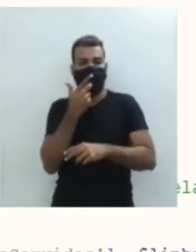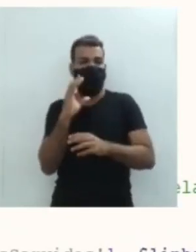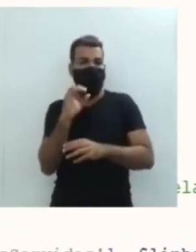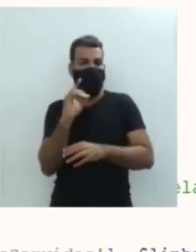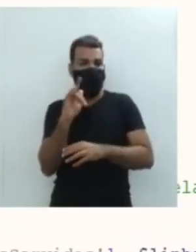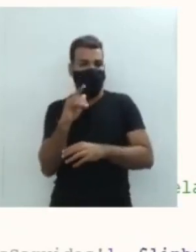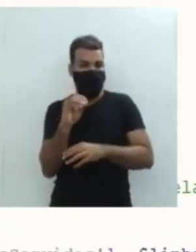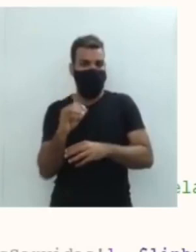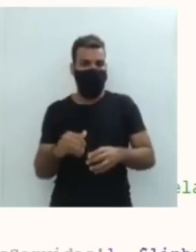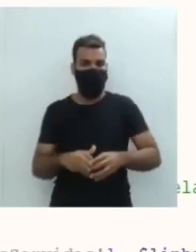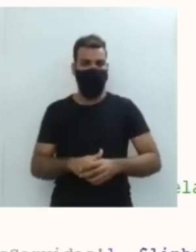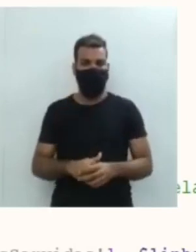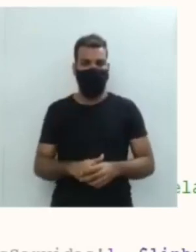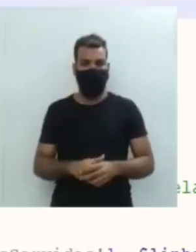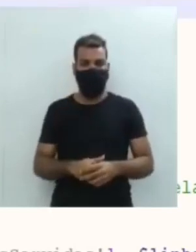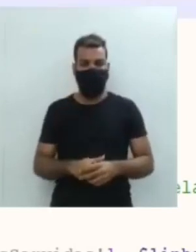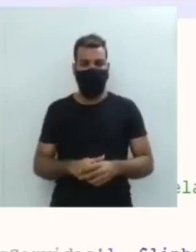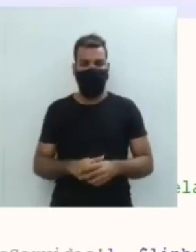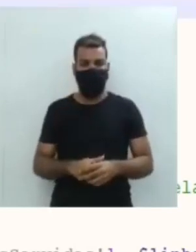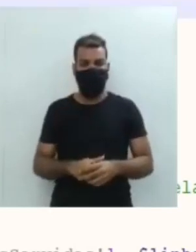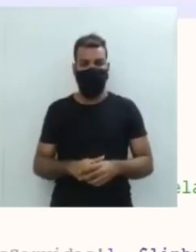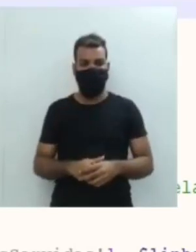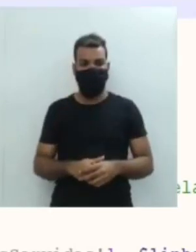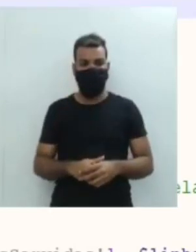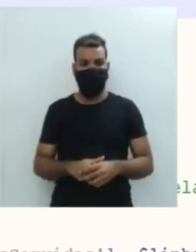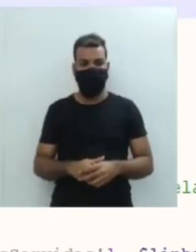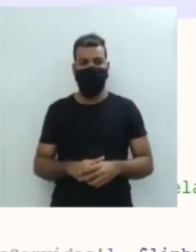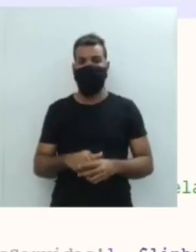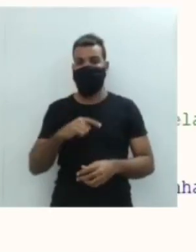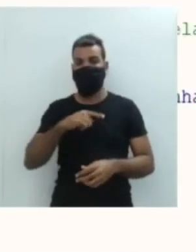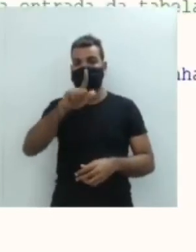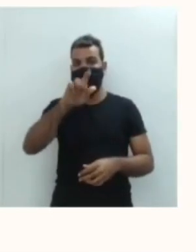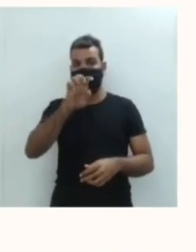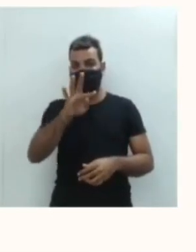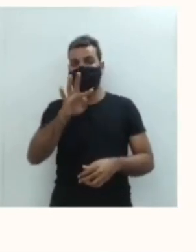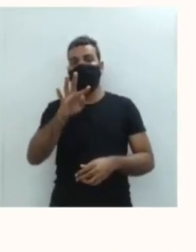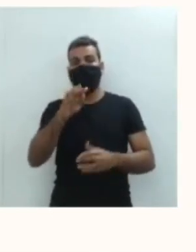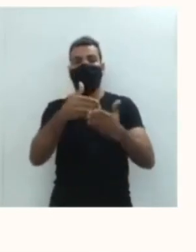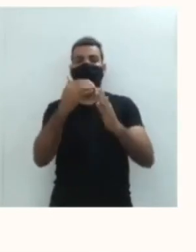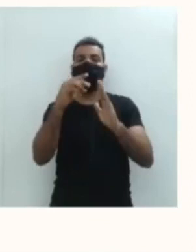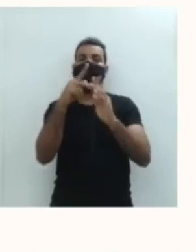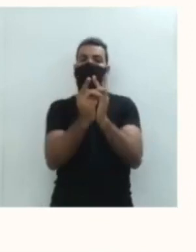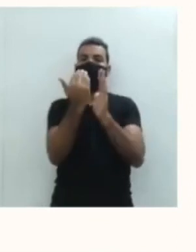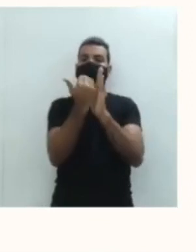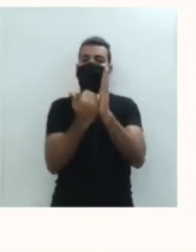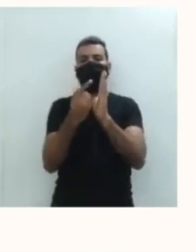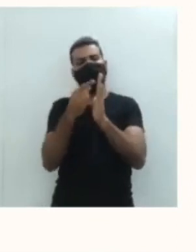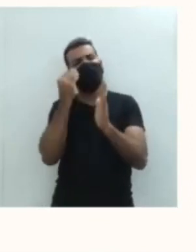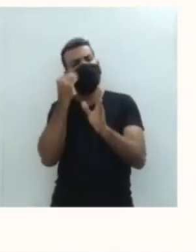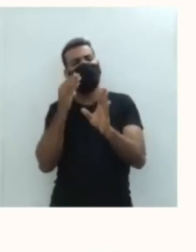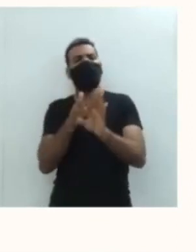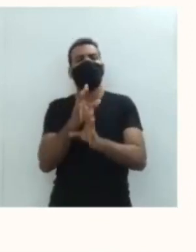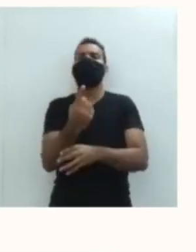do prato e nós vamos ter o nosso get listar prato ok nós vamos consultar